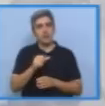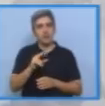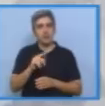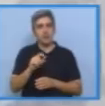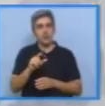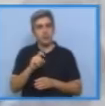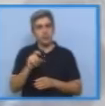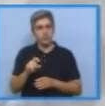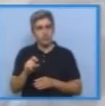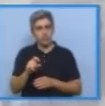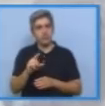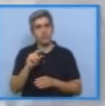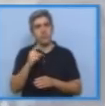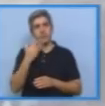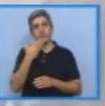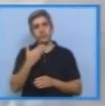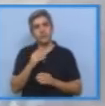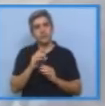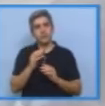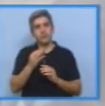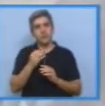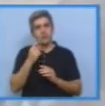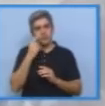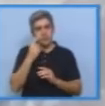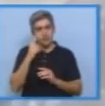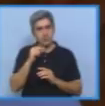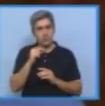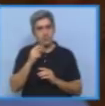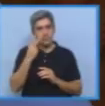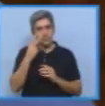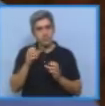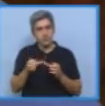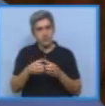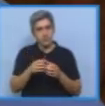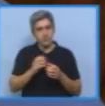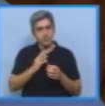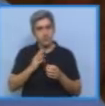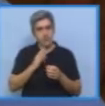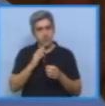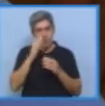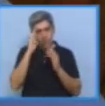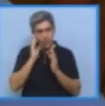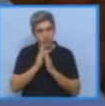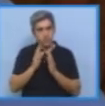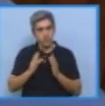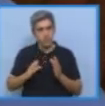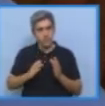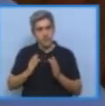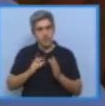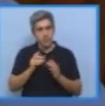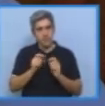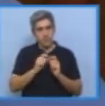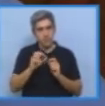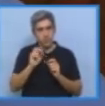tive a possibilidade de ter uma experiência muito particular, também na vivência do Colégio Militar durante 8 anos, e depois a